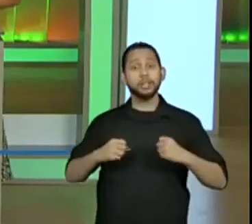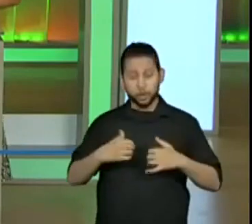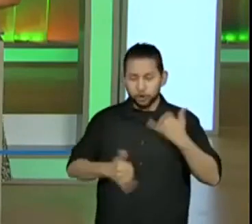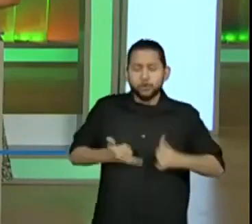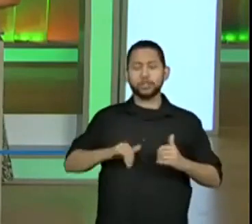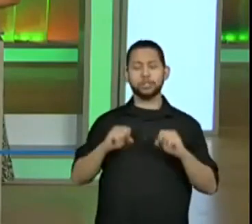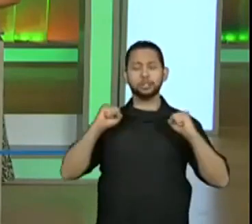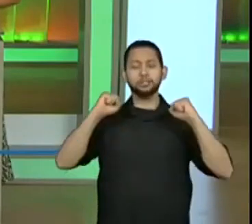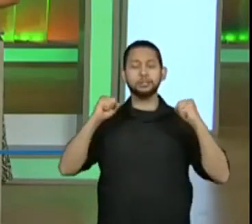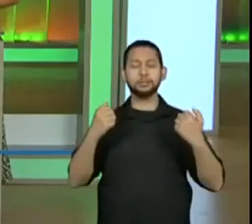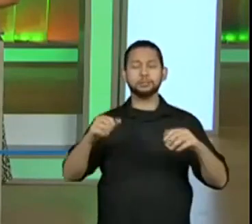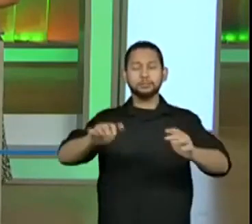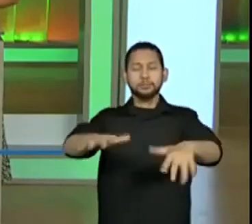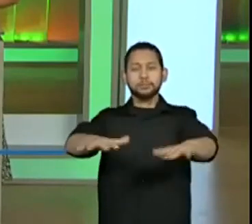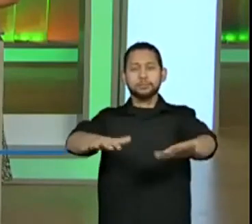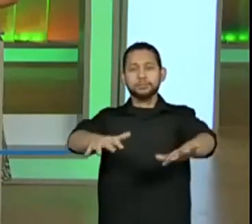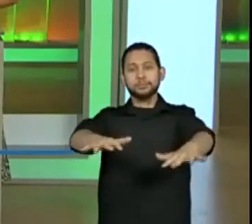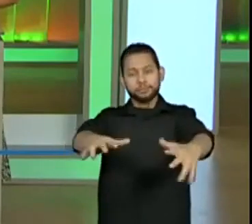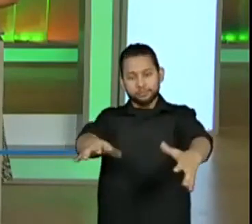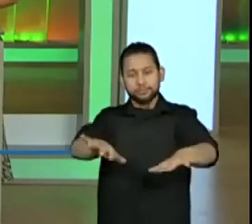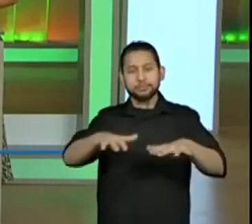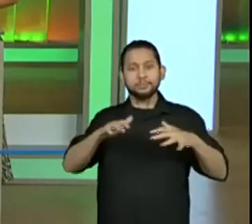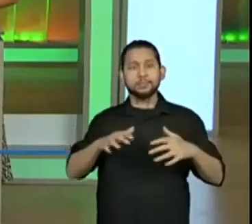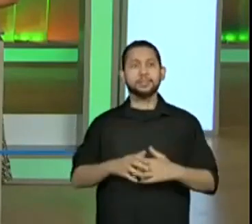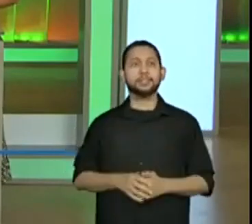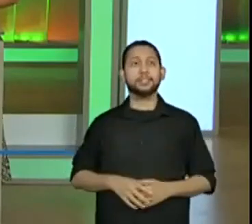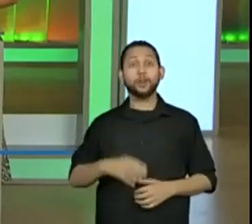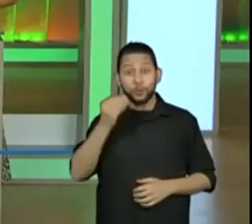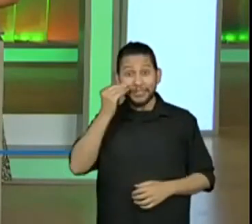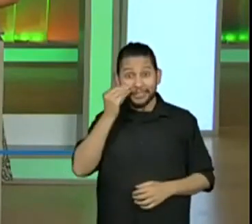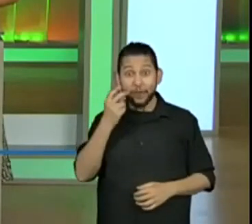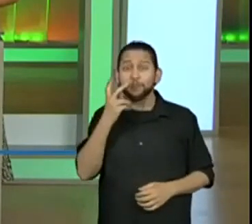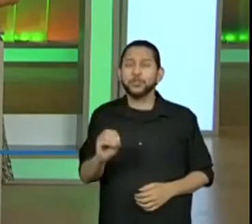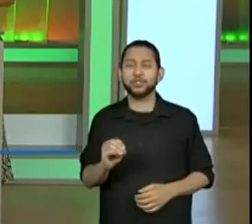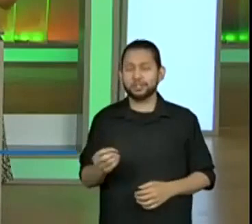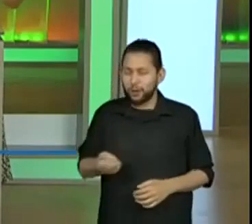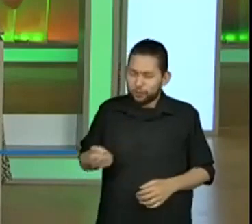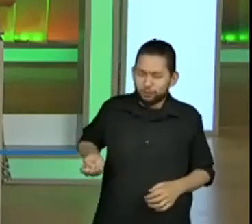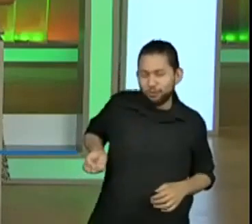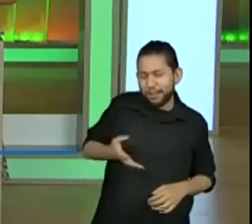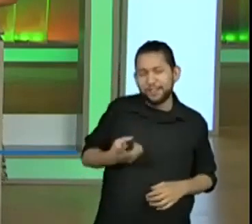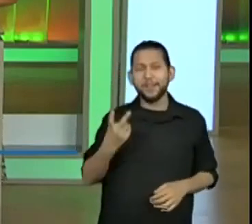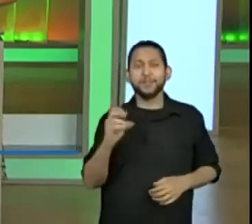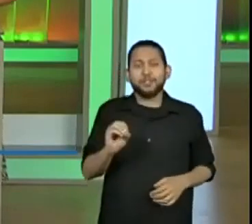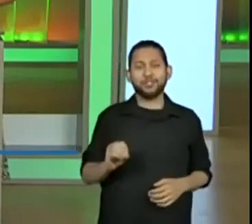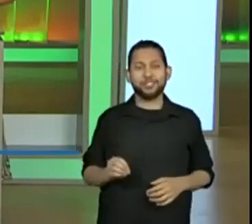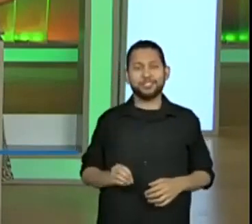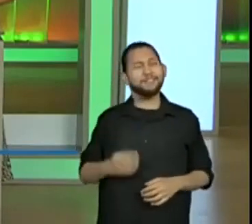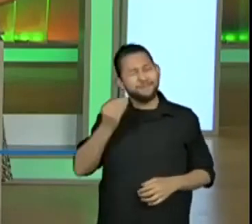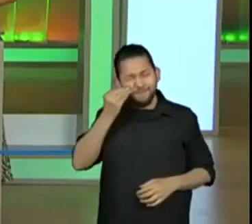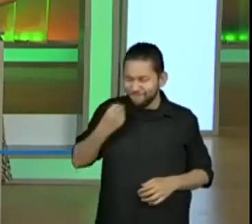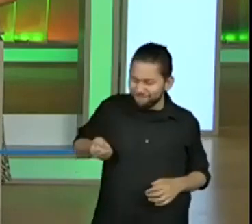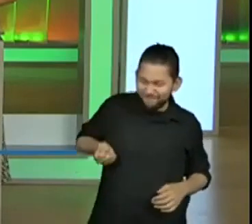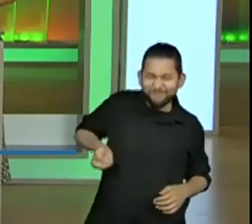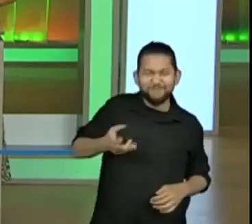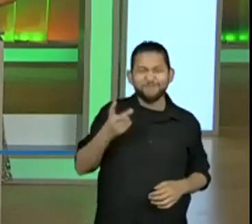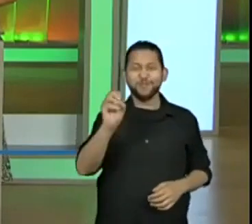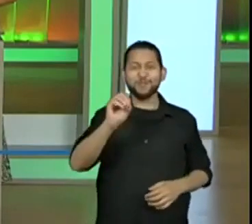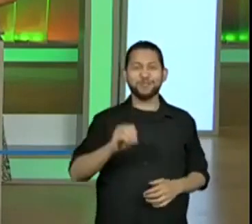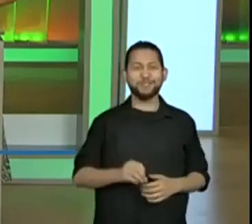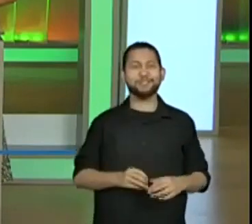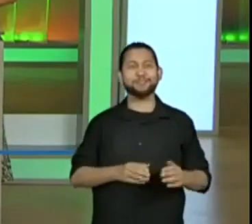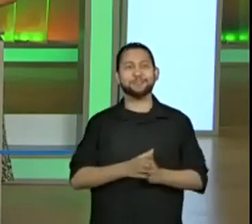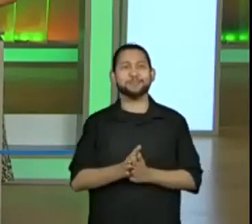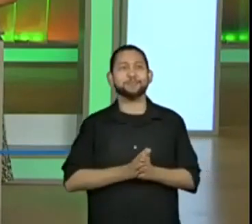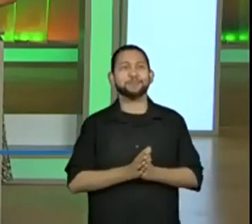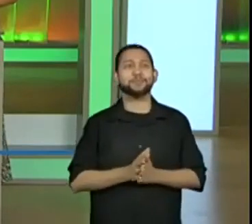energia. Vai. Agora vai. Vai tirar 6. Vai. Vou tirar... Tem 20 aqui nesse dado? A gente dá um não, jeito nesse dado aí. Vou tirar 20 agora, hein? Vocês